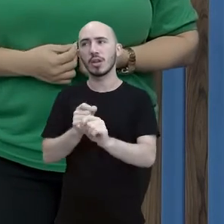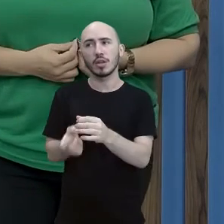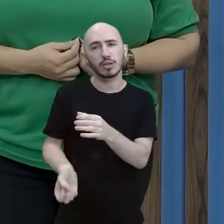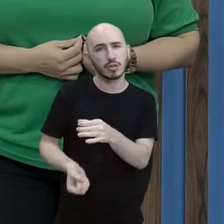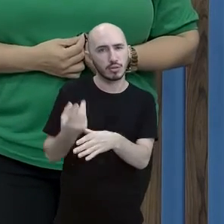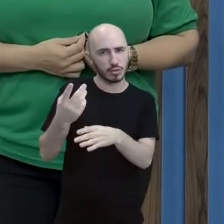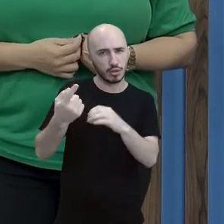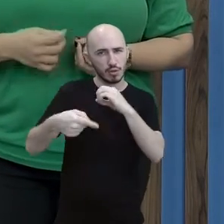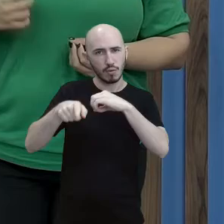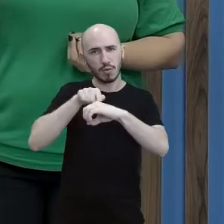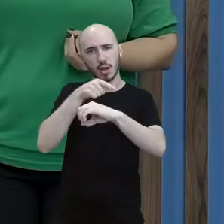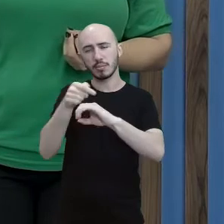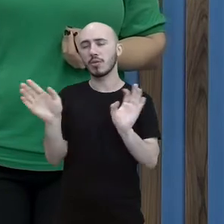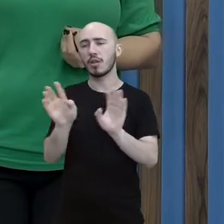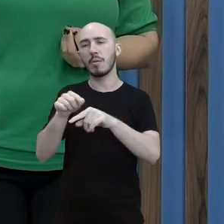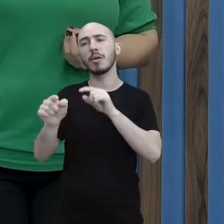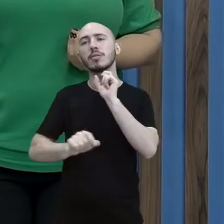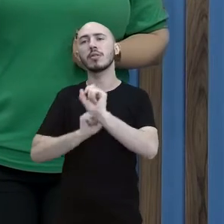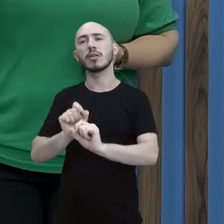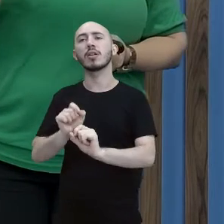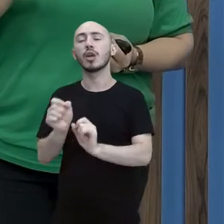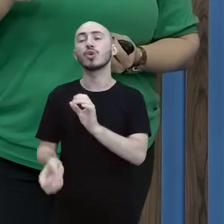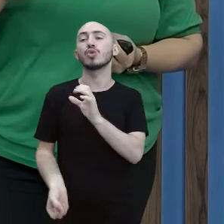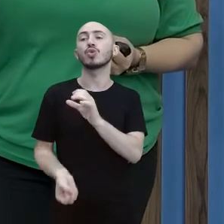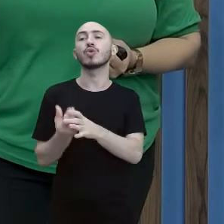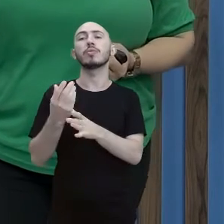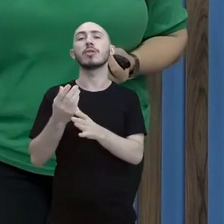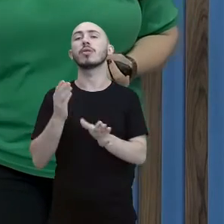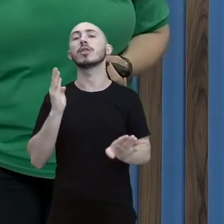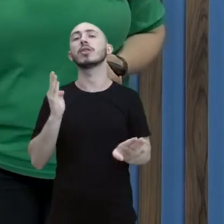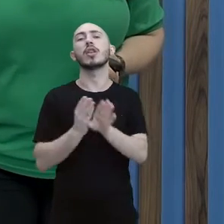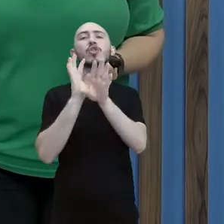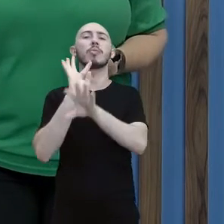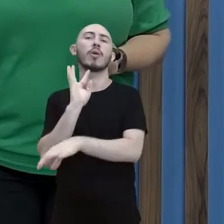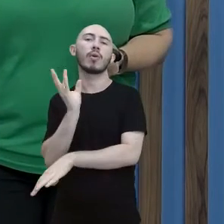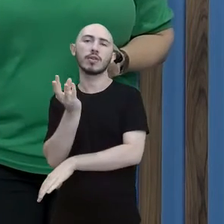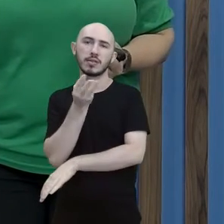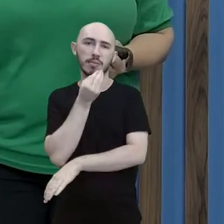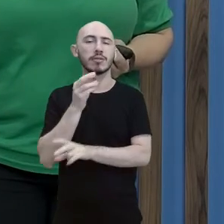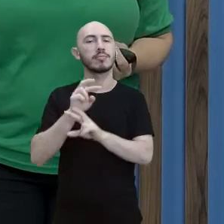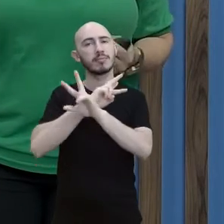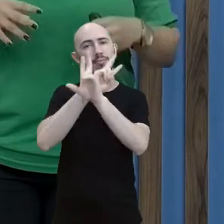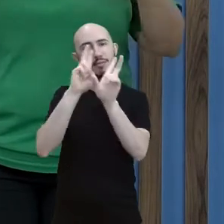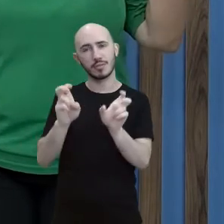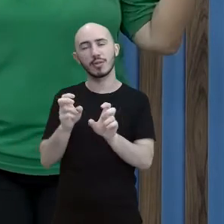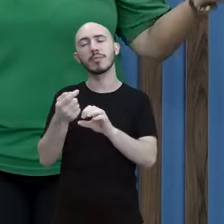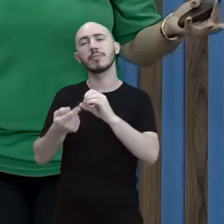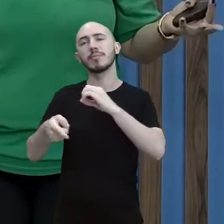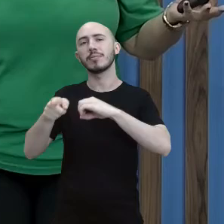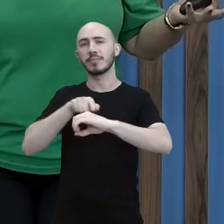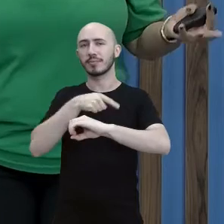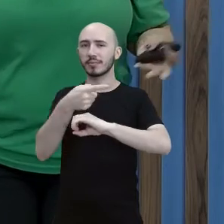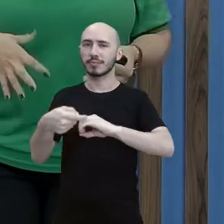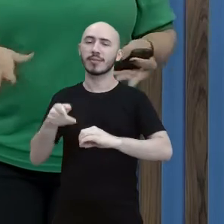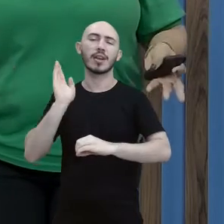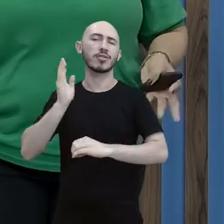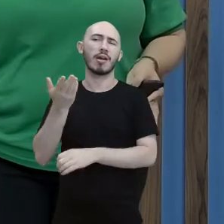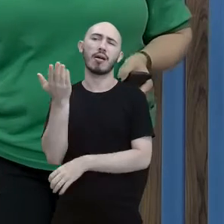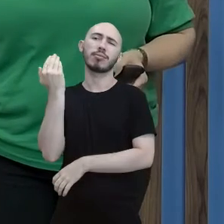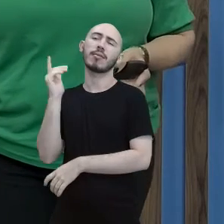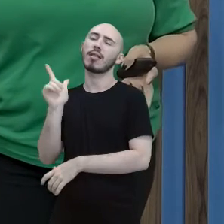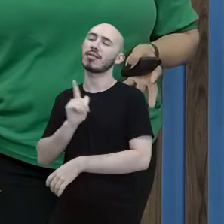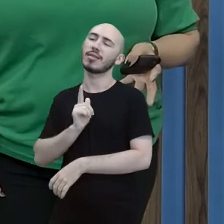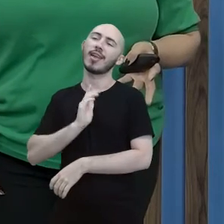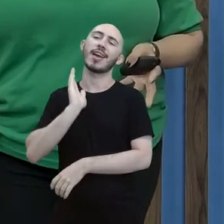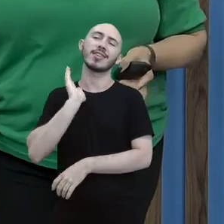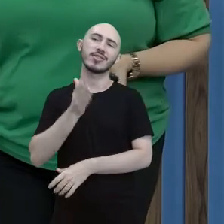átomo em si, né, gente? Mas o surgimento desse conhecimento a respeito do átomo, né? Porque o átomo já estava aí antes da gente saber